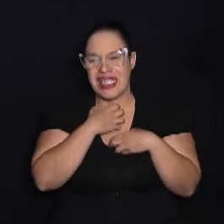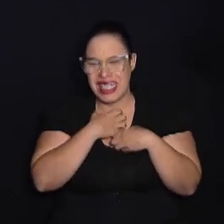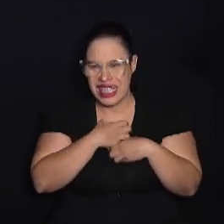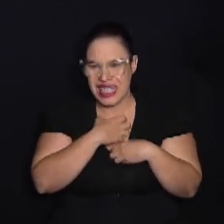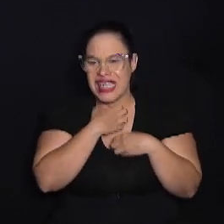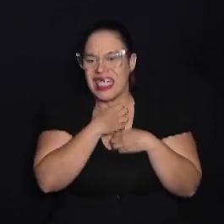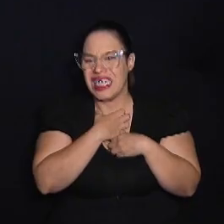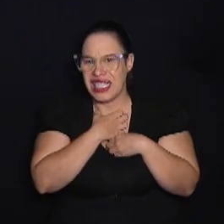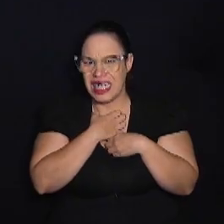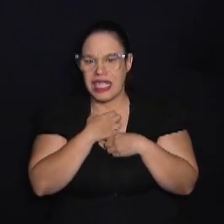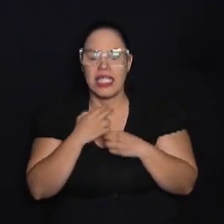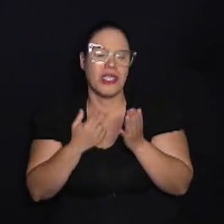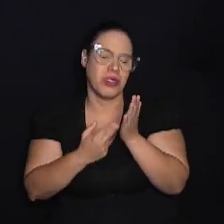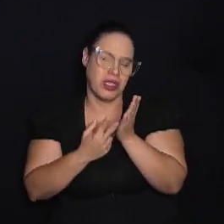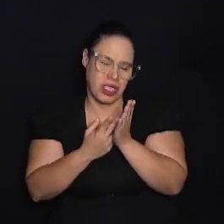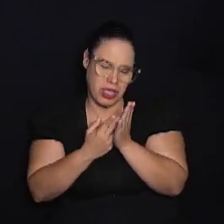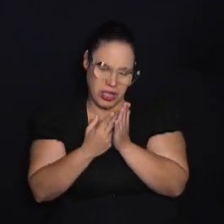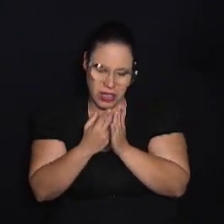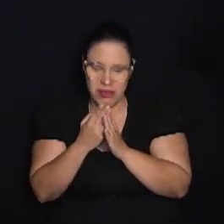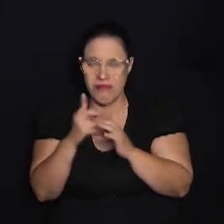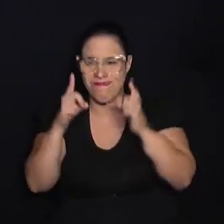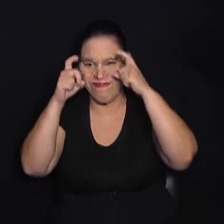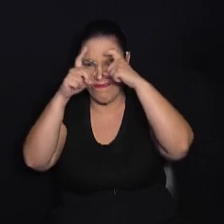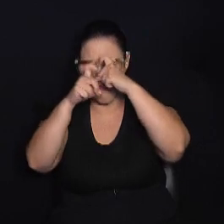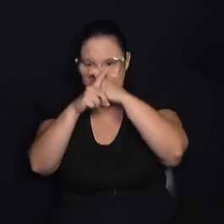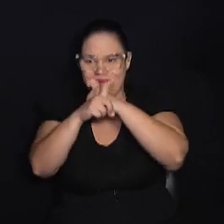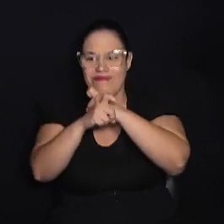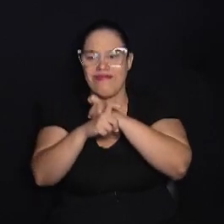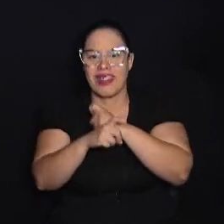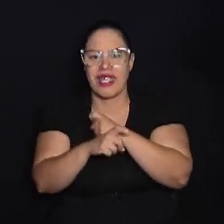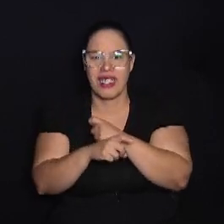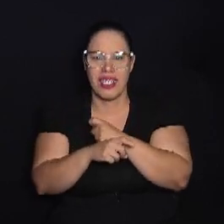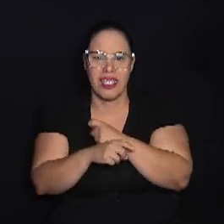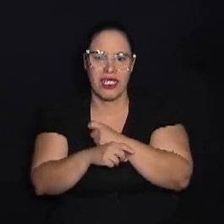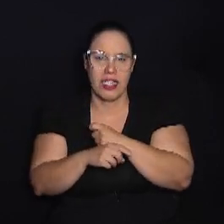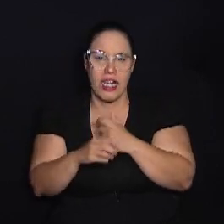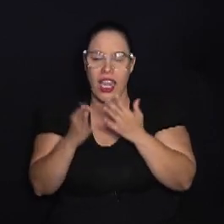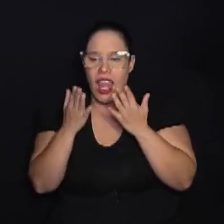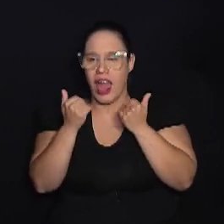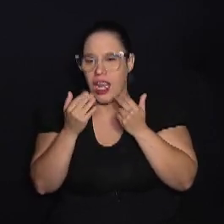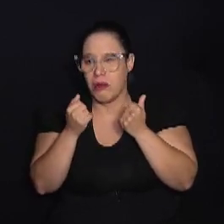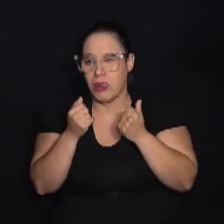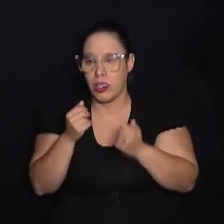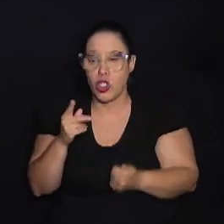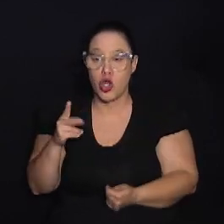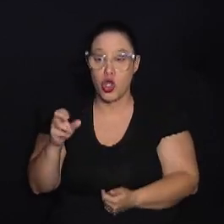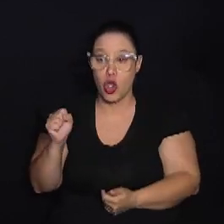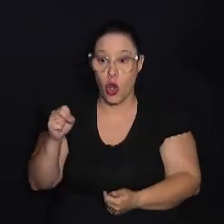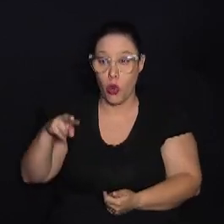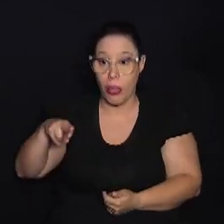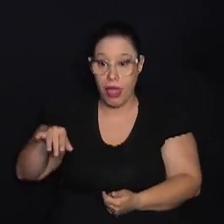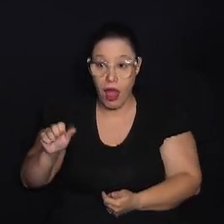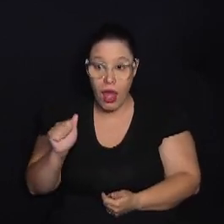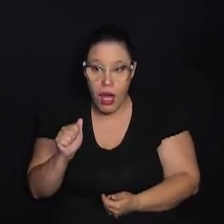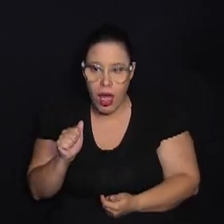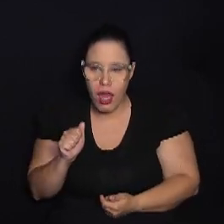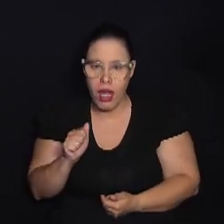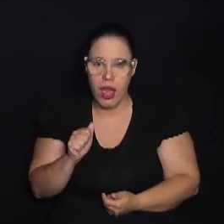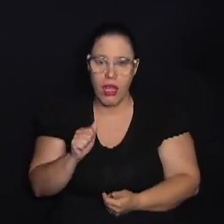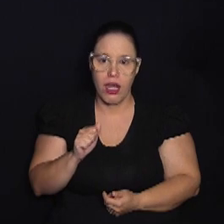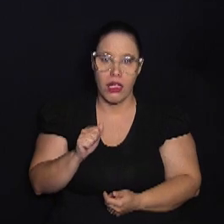cirurgias grandes, recuperação difícil. Muitas vezes o paciente tem que ficar com a alimentação do sono por um bom tempo. Alguns pacientes têm que